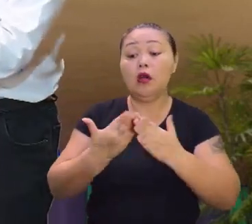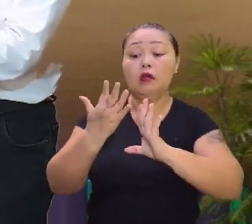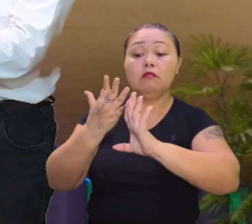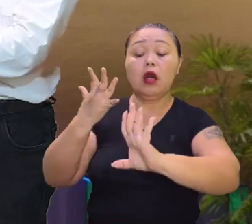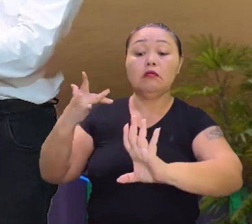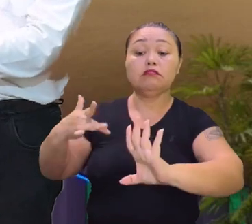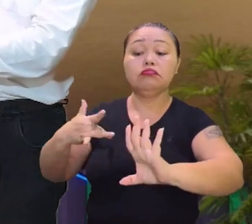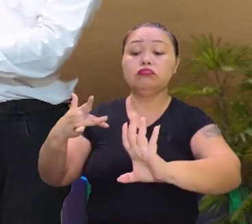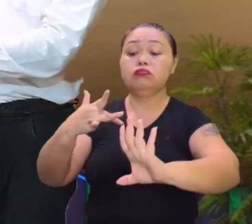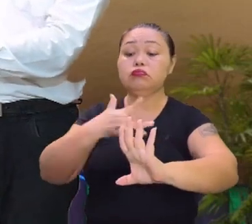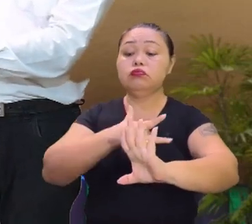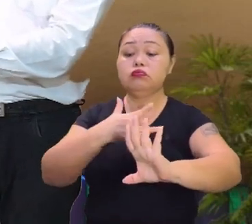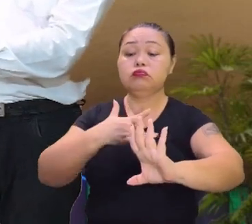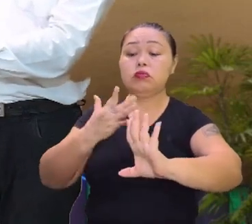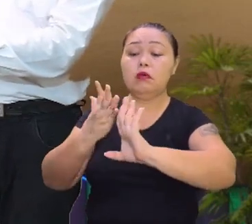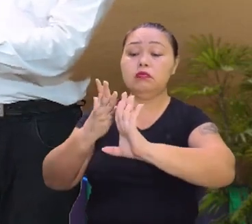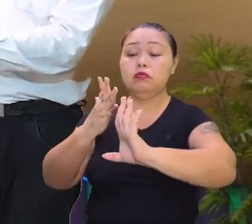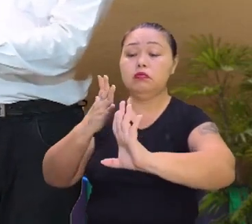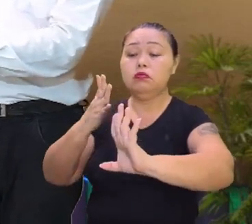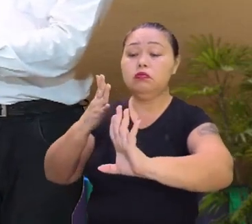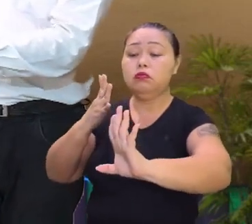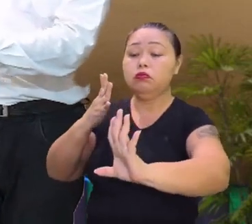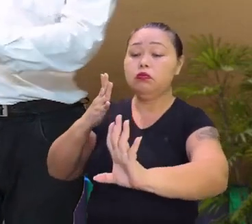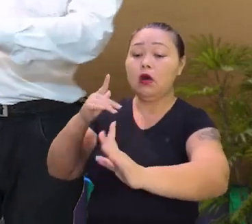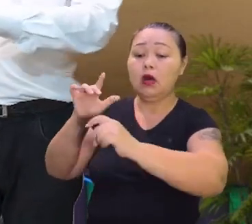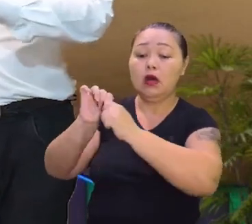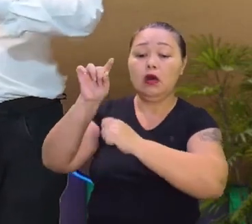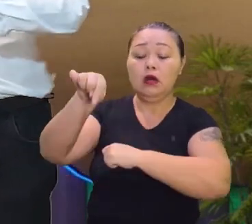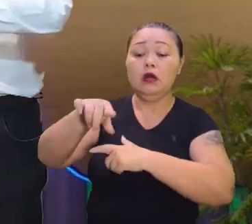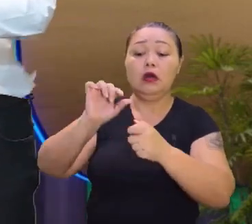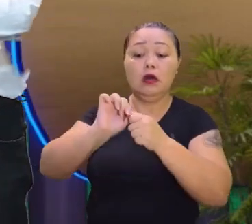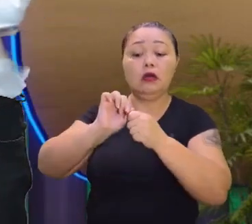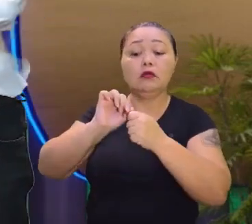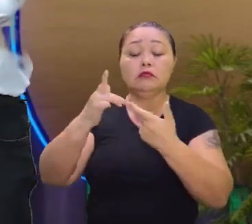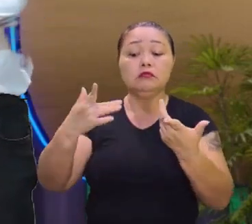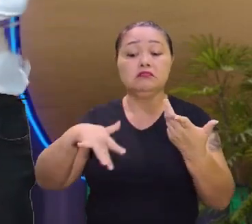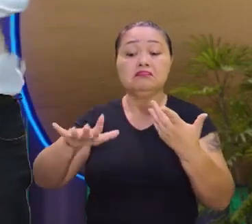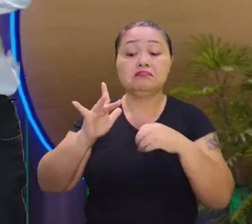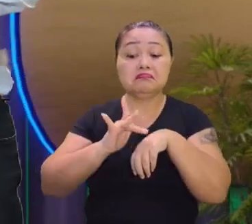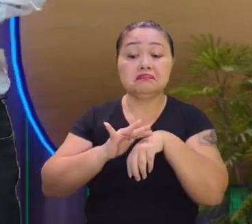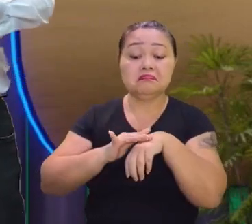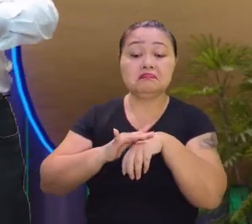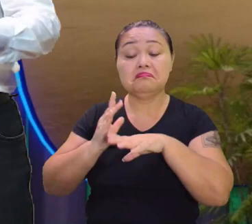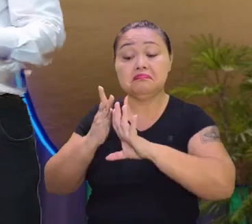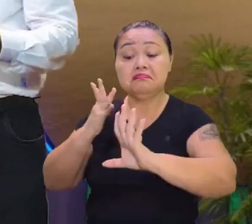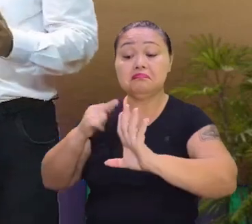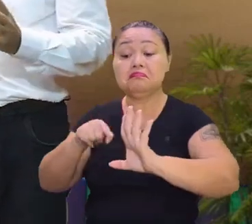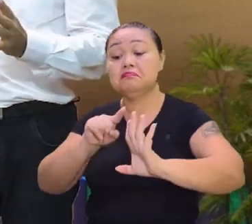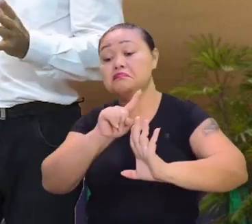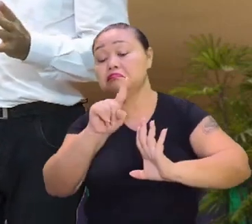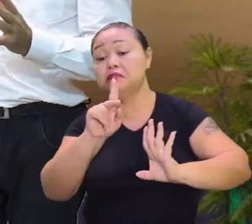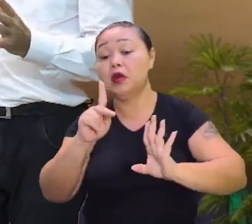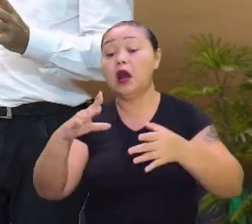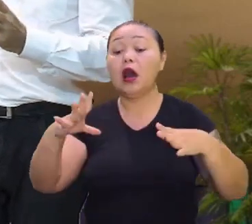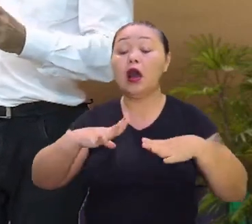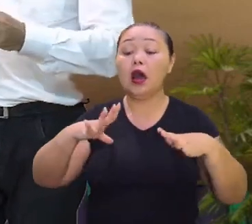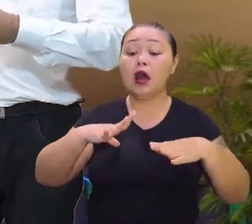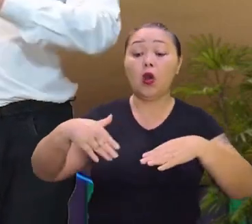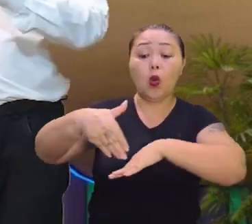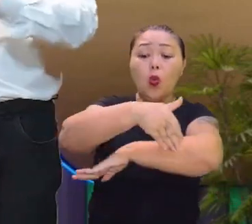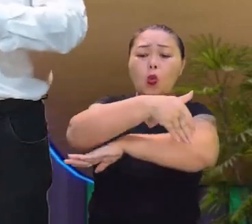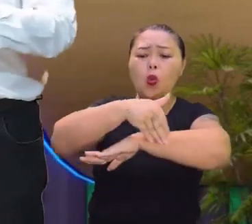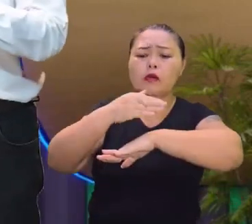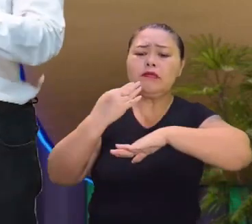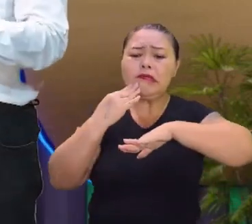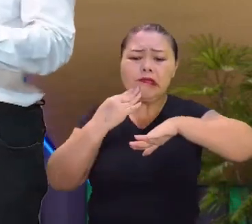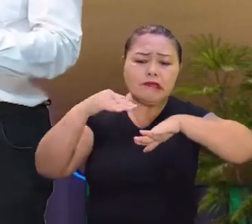nos postos de saúde. Não é isso? Isso. A cidade ficou com as ruas